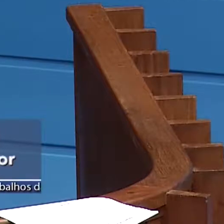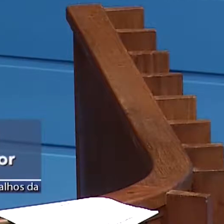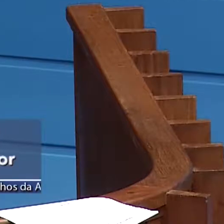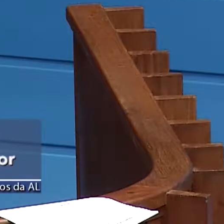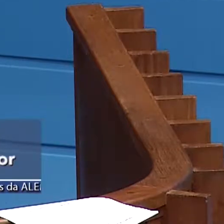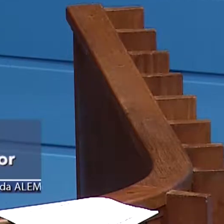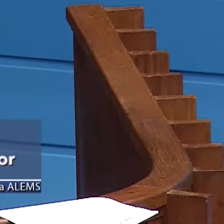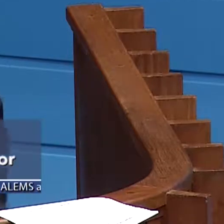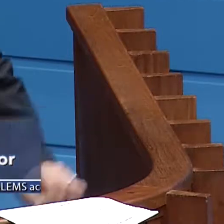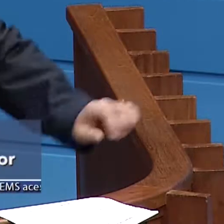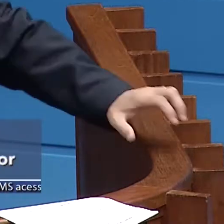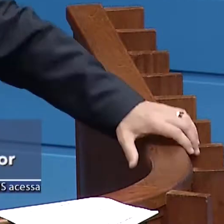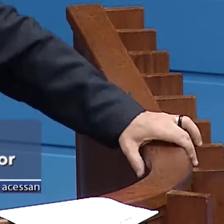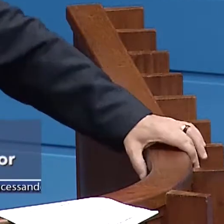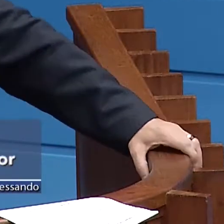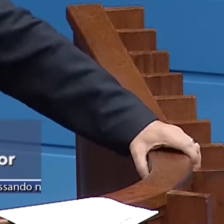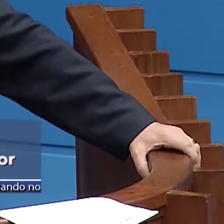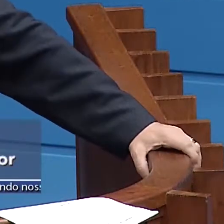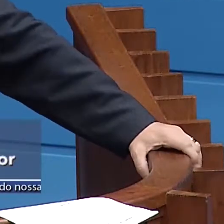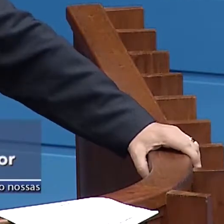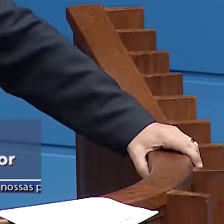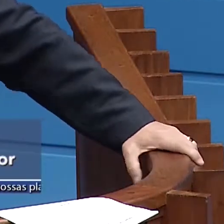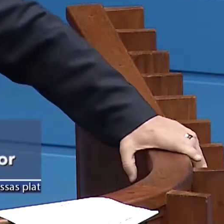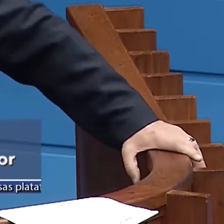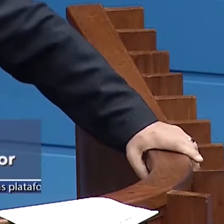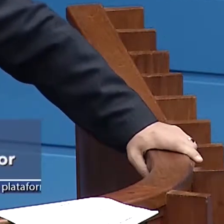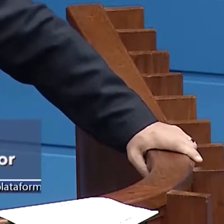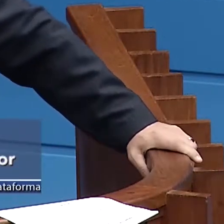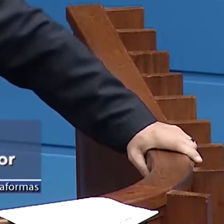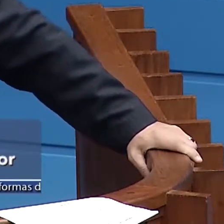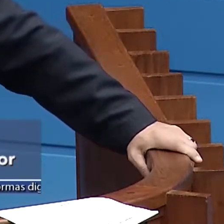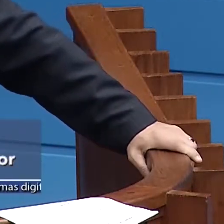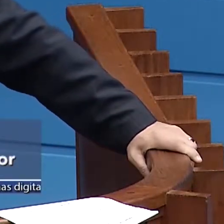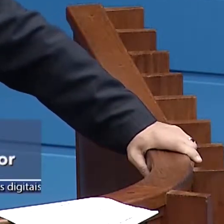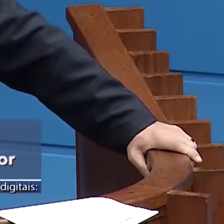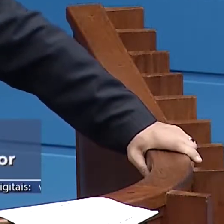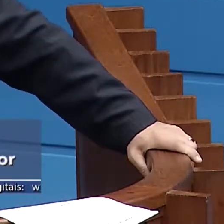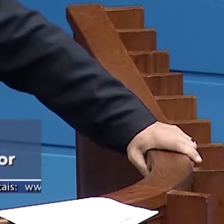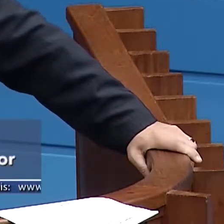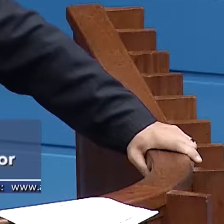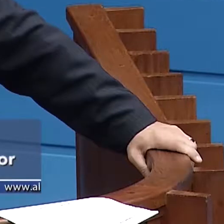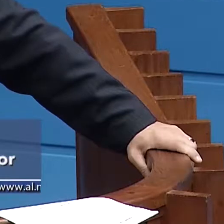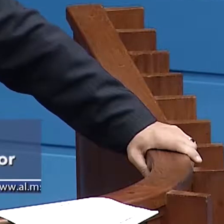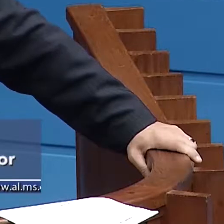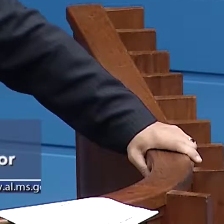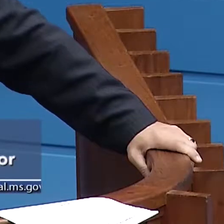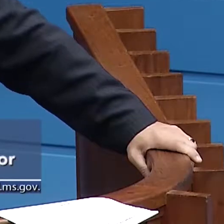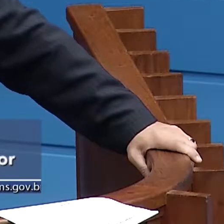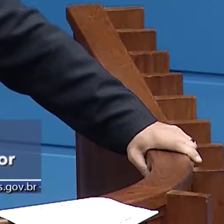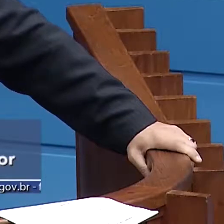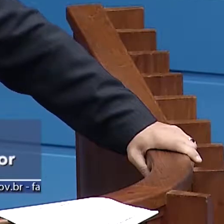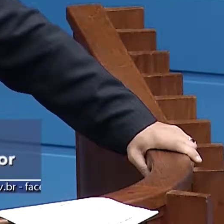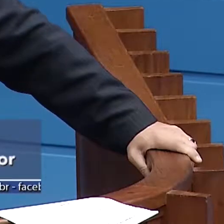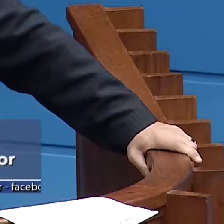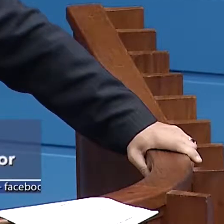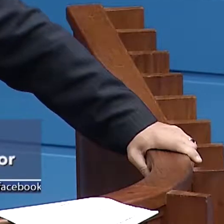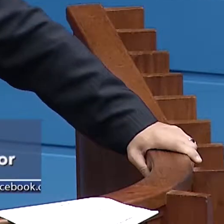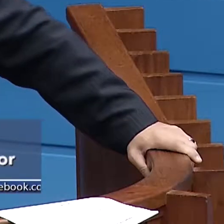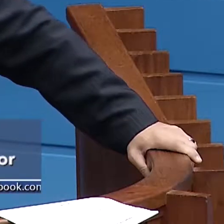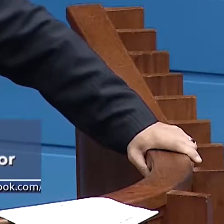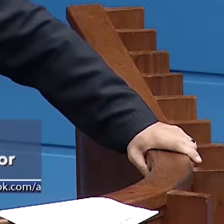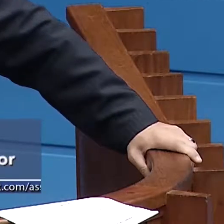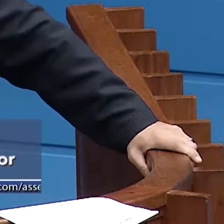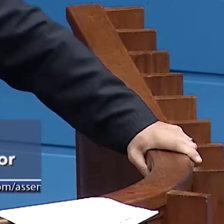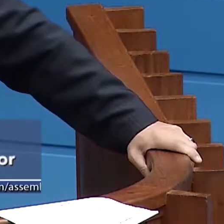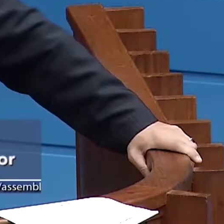países desenvolvidos, ontem esses dados foram apresentados lá na audiência pública, como